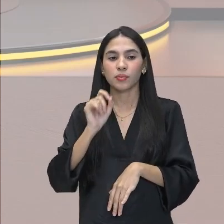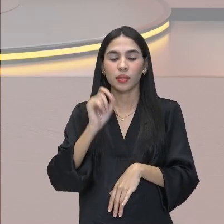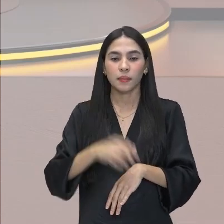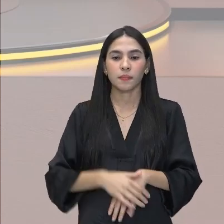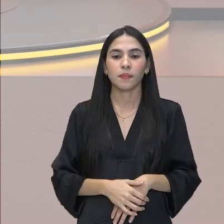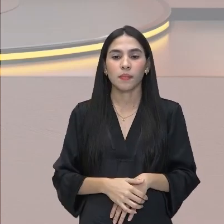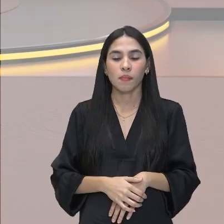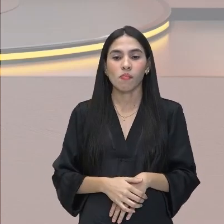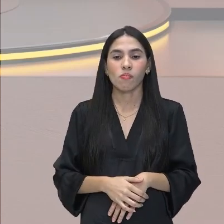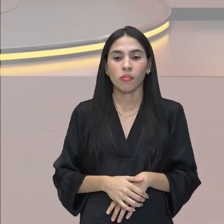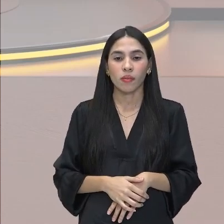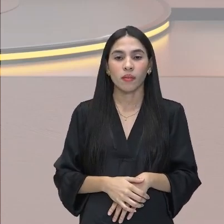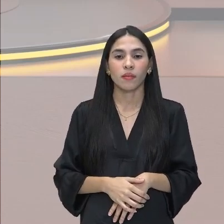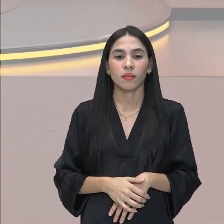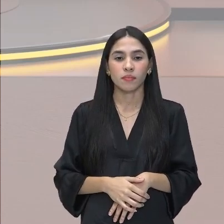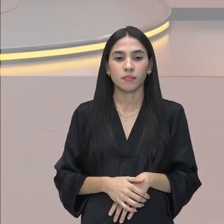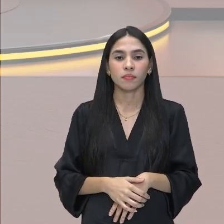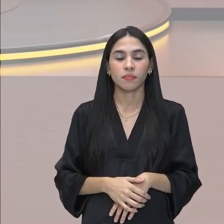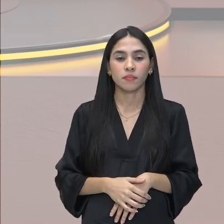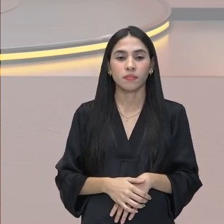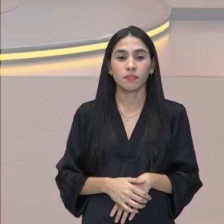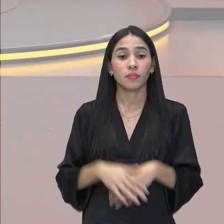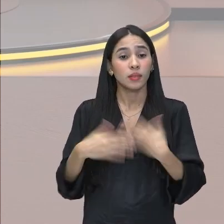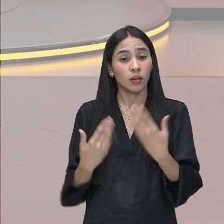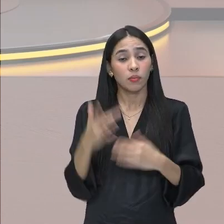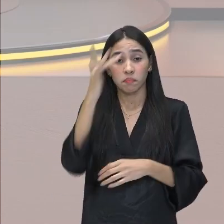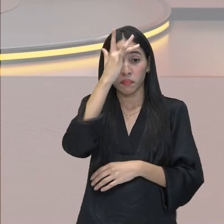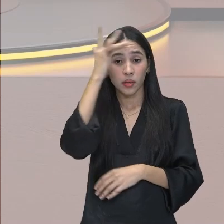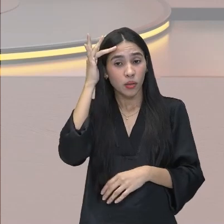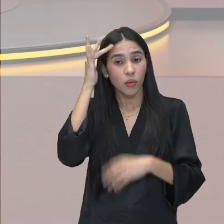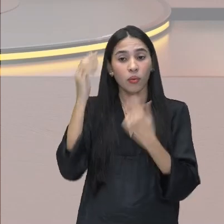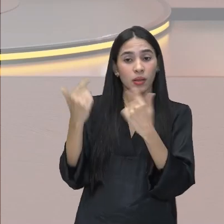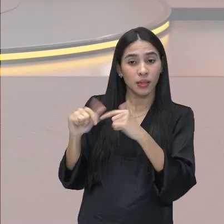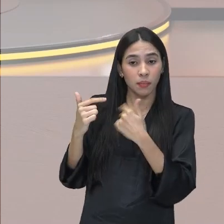essas condições, né? E aí o trabalhador, né,